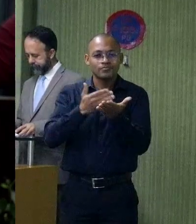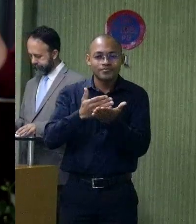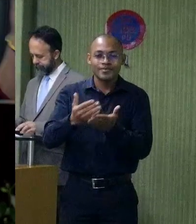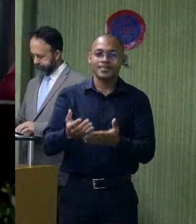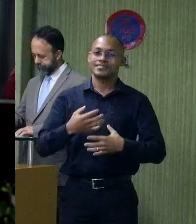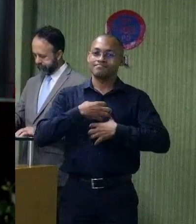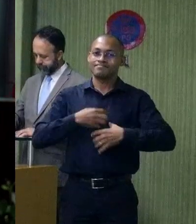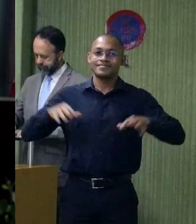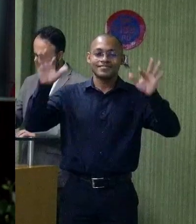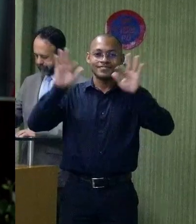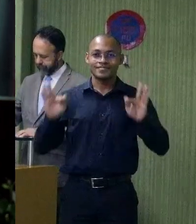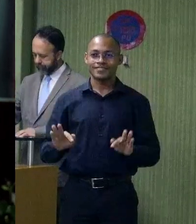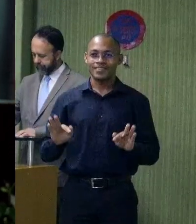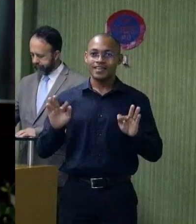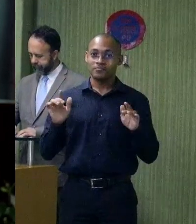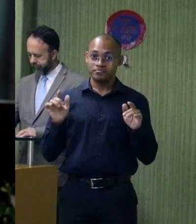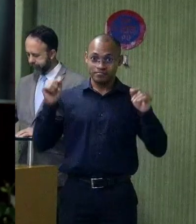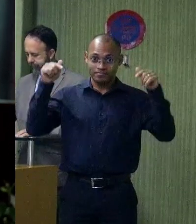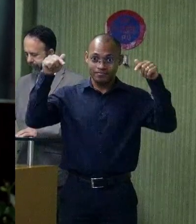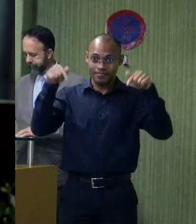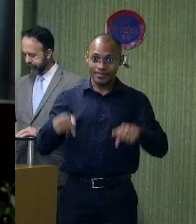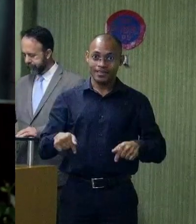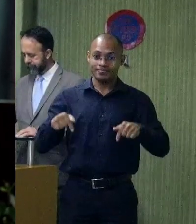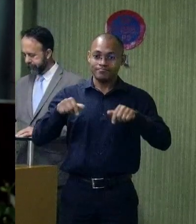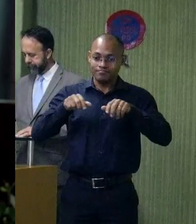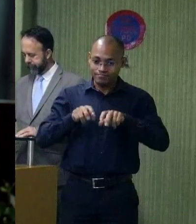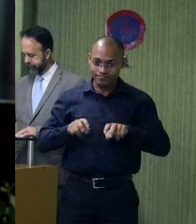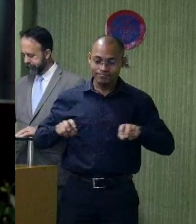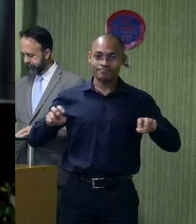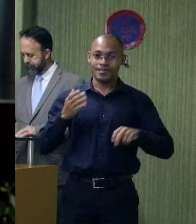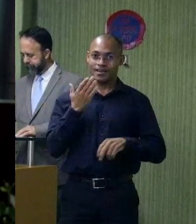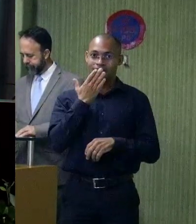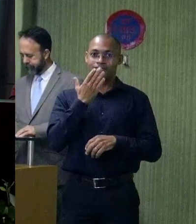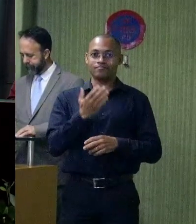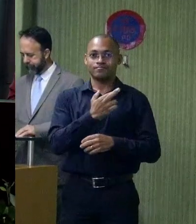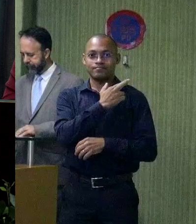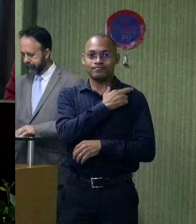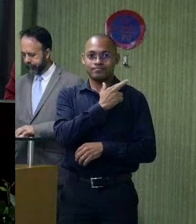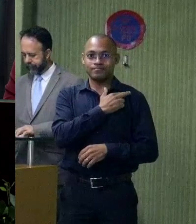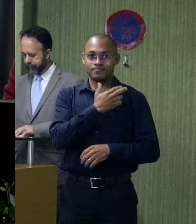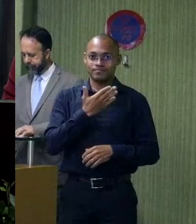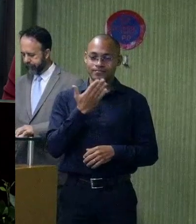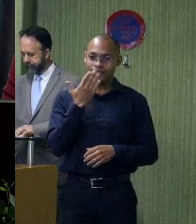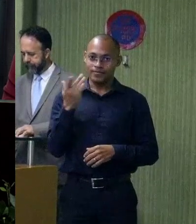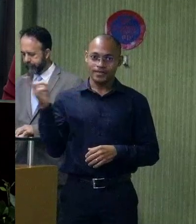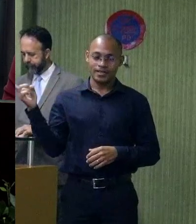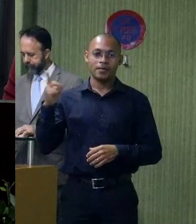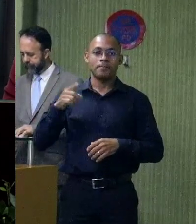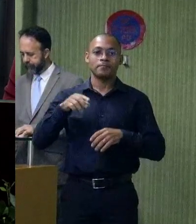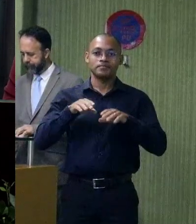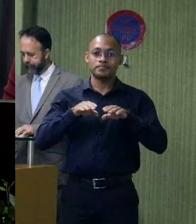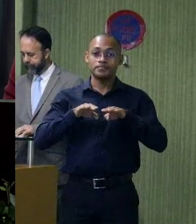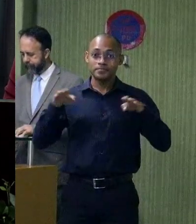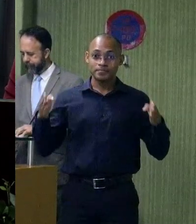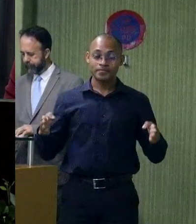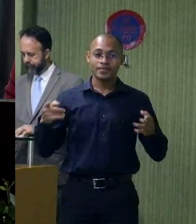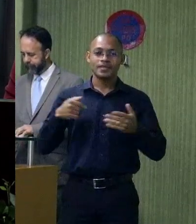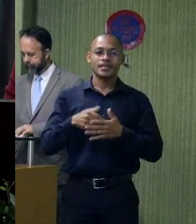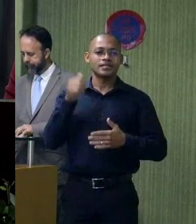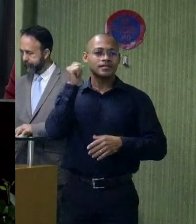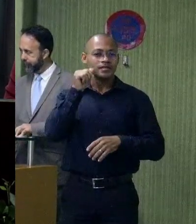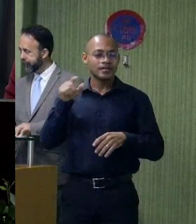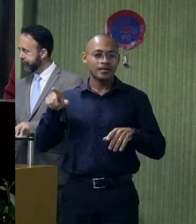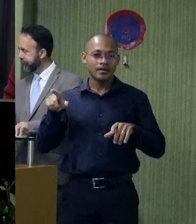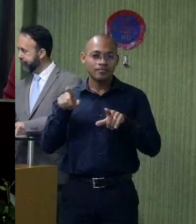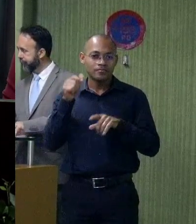felicidade de estar aqui compondo essa mesa n com tão ilustres colegas eh Dra Cristiane e Dra